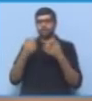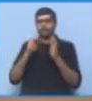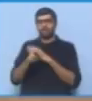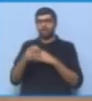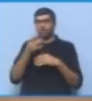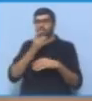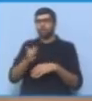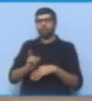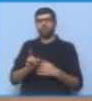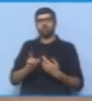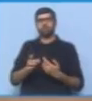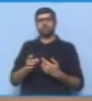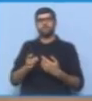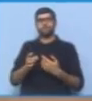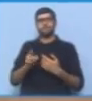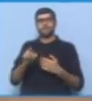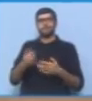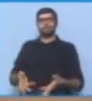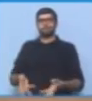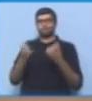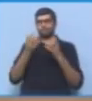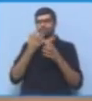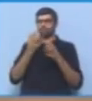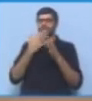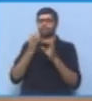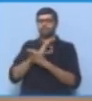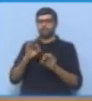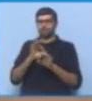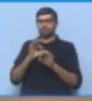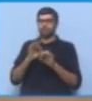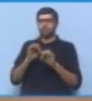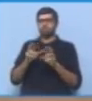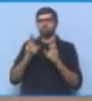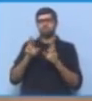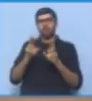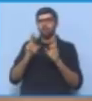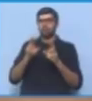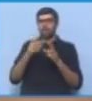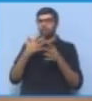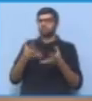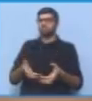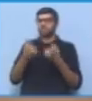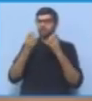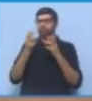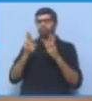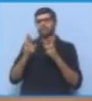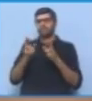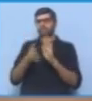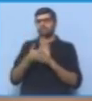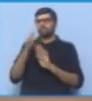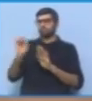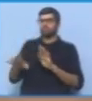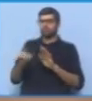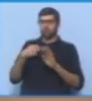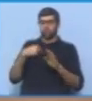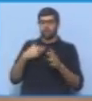praticamente. E este nosso desejo de perfeição é um desejo que nega, de facto, a esperança. A esperança não é o lugar da perfeição, é o